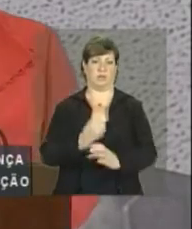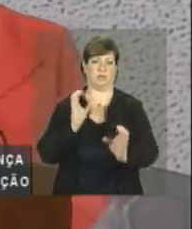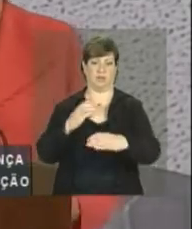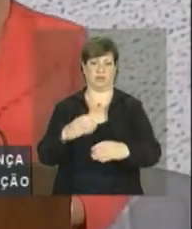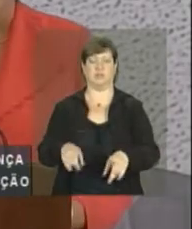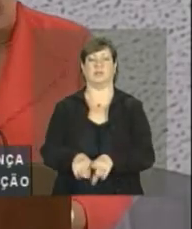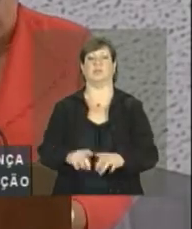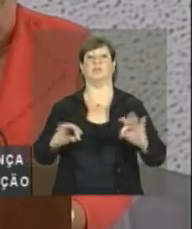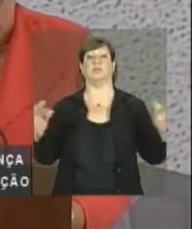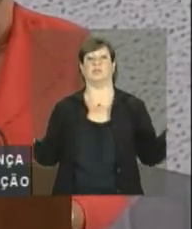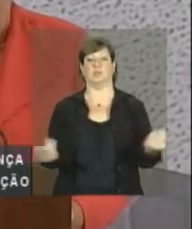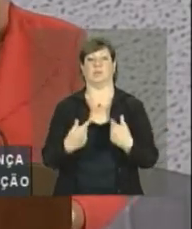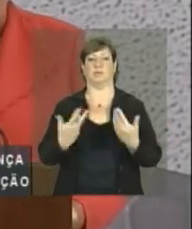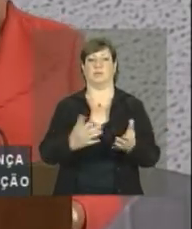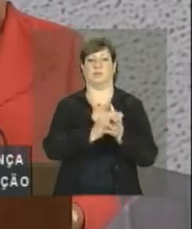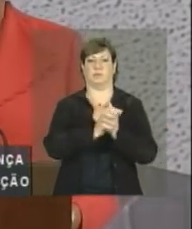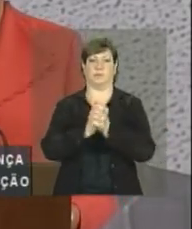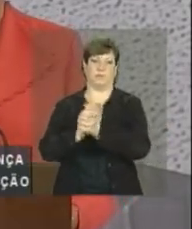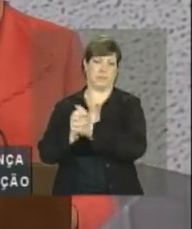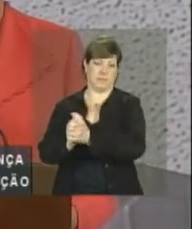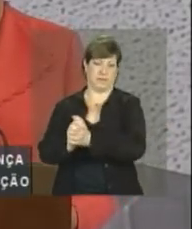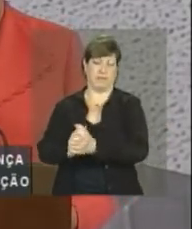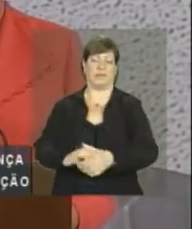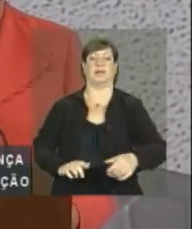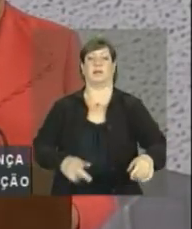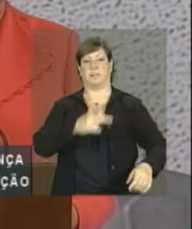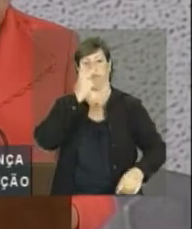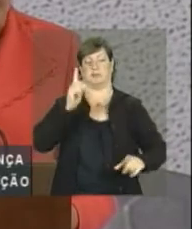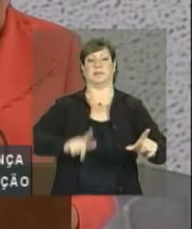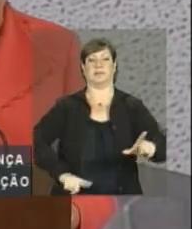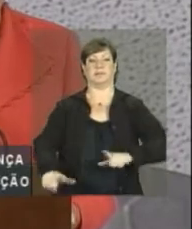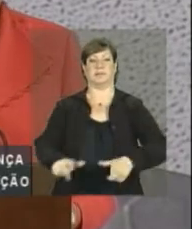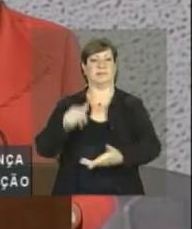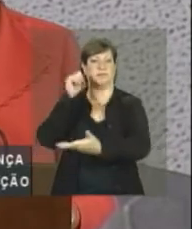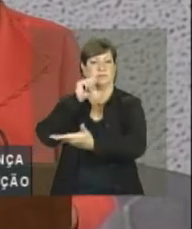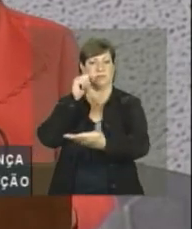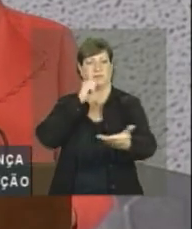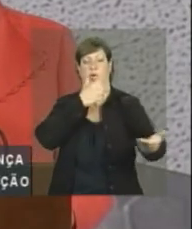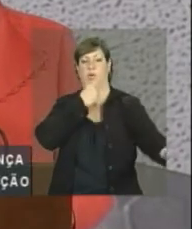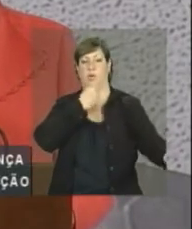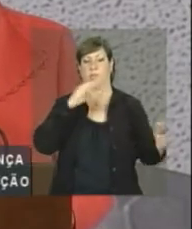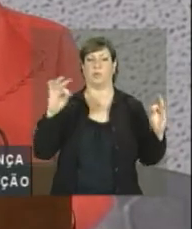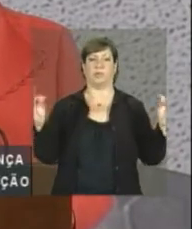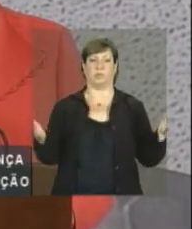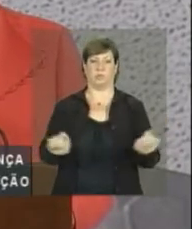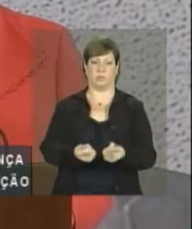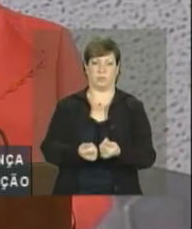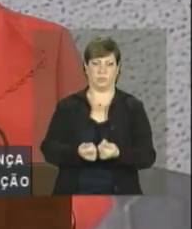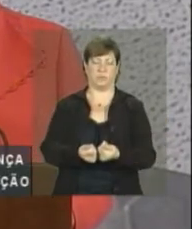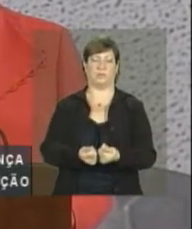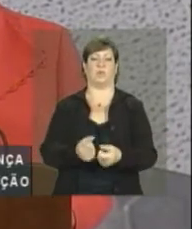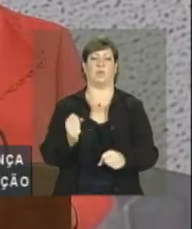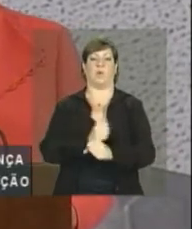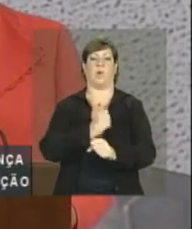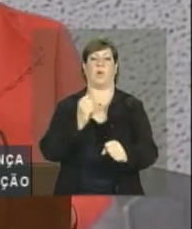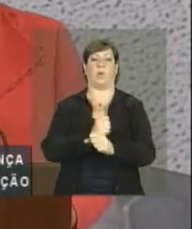Queria cumprimentar os trabalhadores e as trabalhadoras da construção